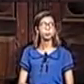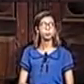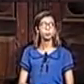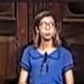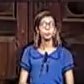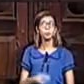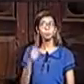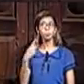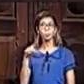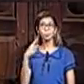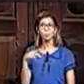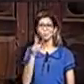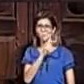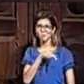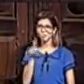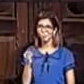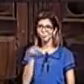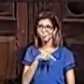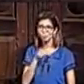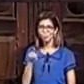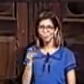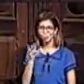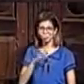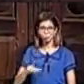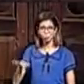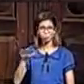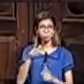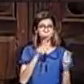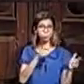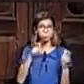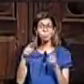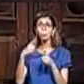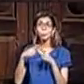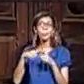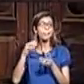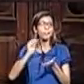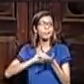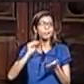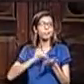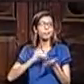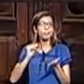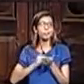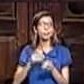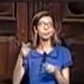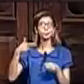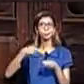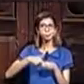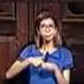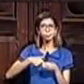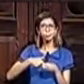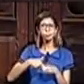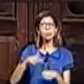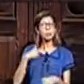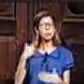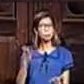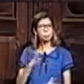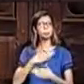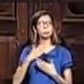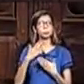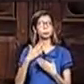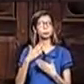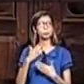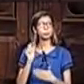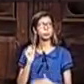dos professores daquela região por falta de combustível. E, para minha surpresa,